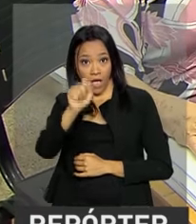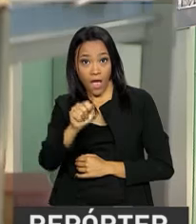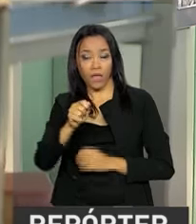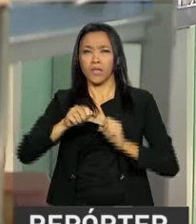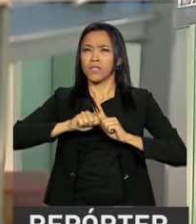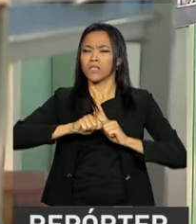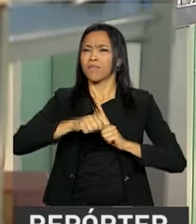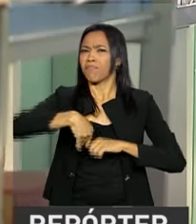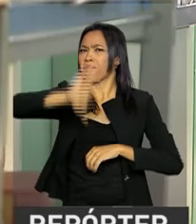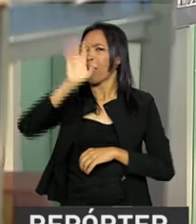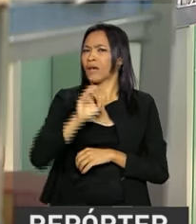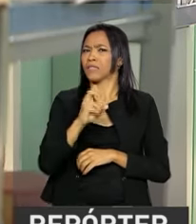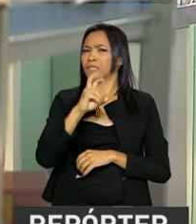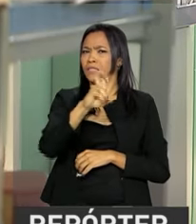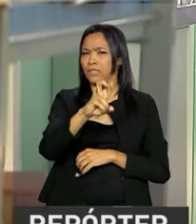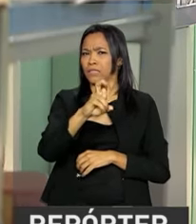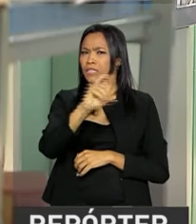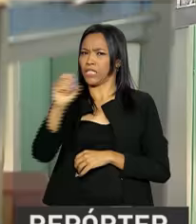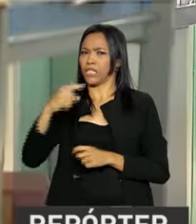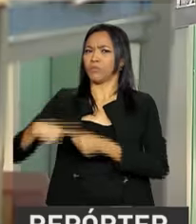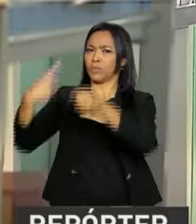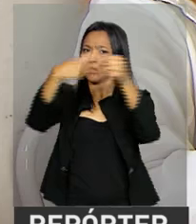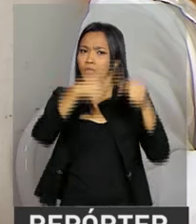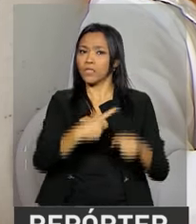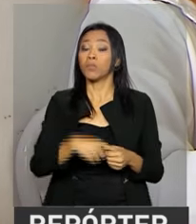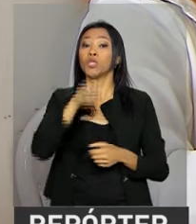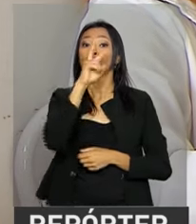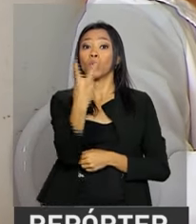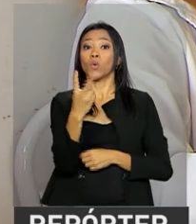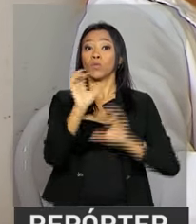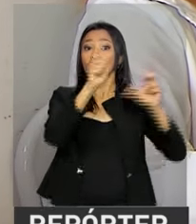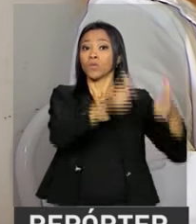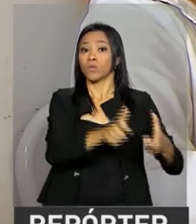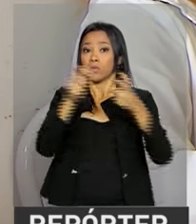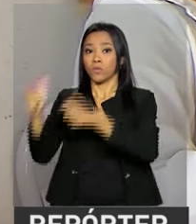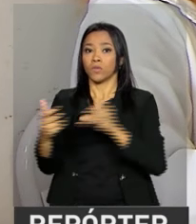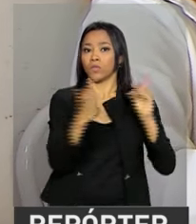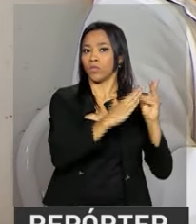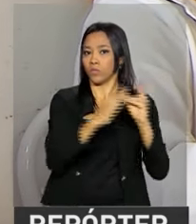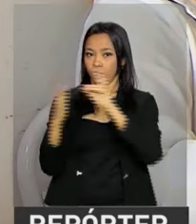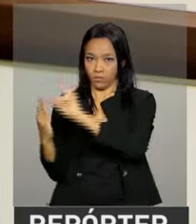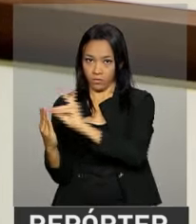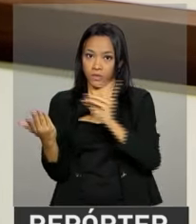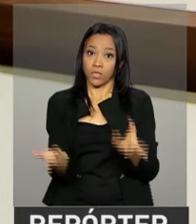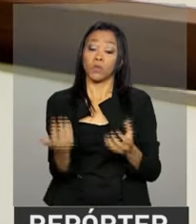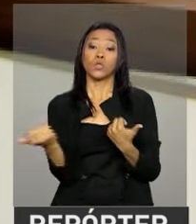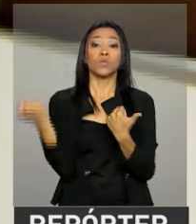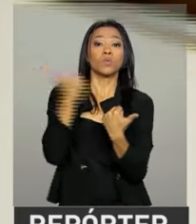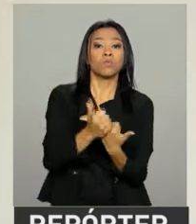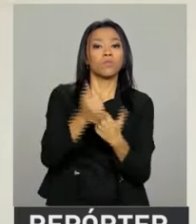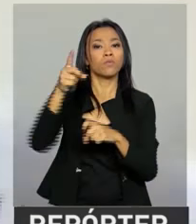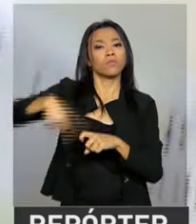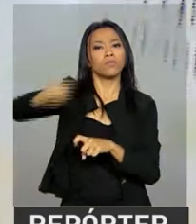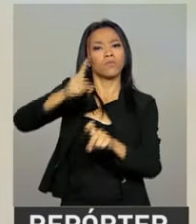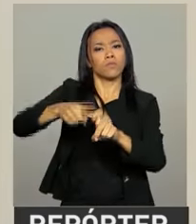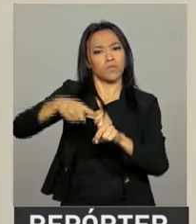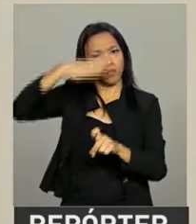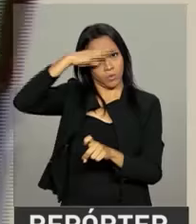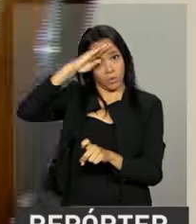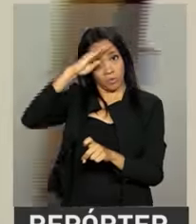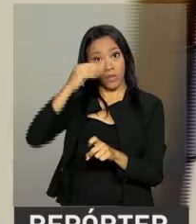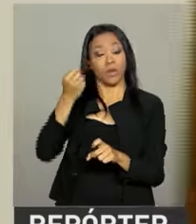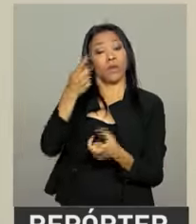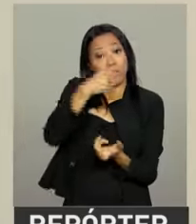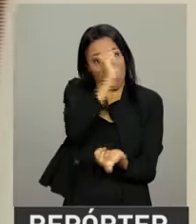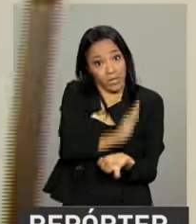em mais de 500 municípios e dois distritos indígenas a substituição dos cubanos por brasileiros é uma das prioridades do